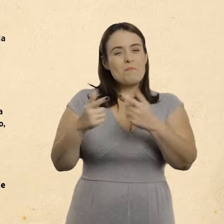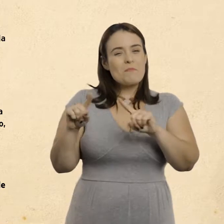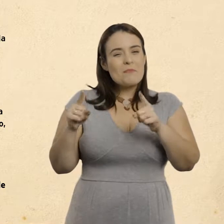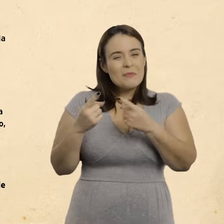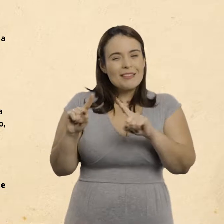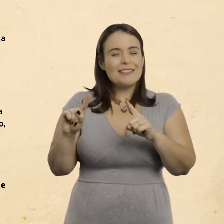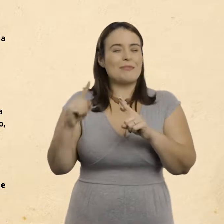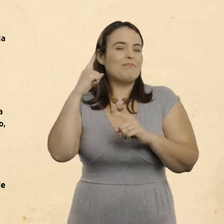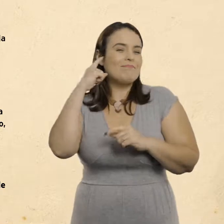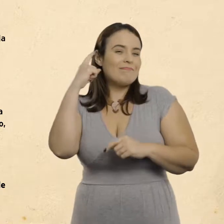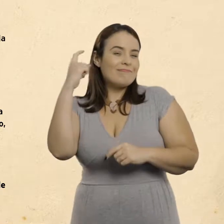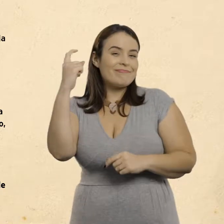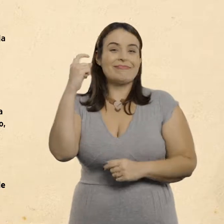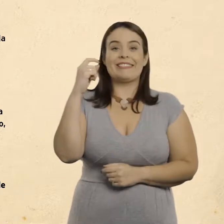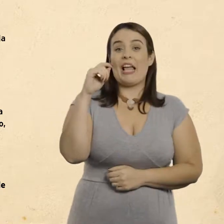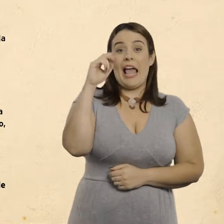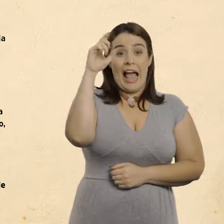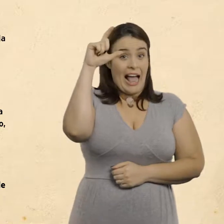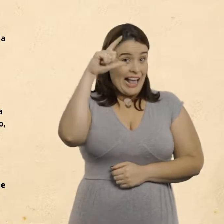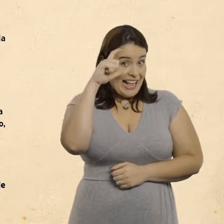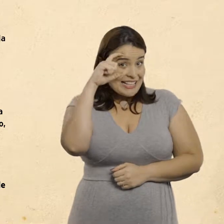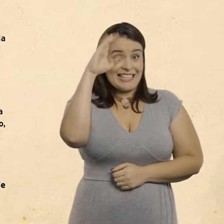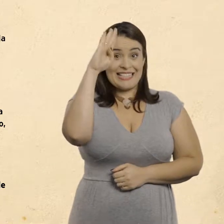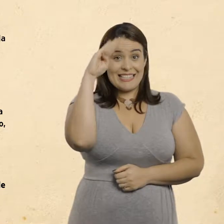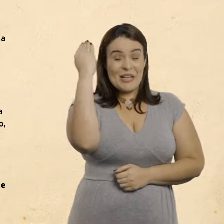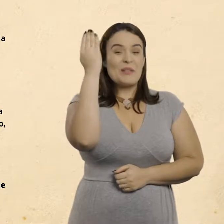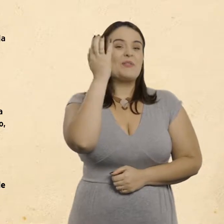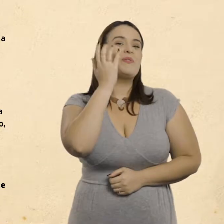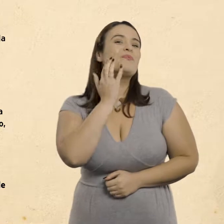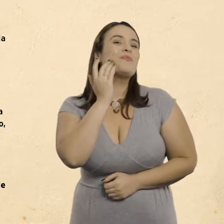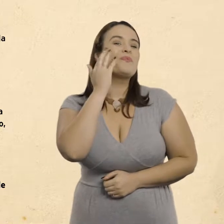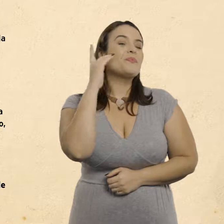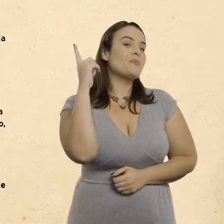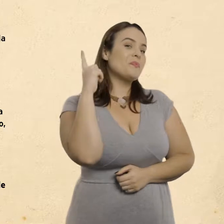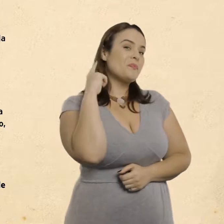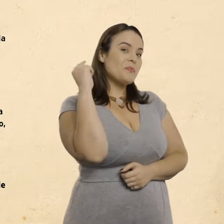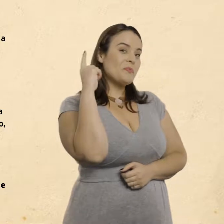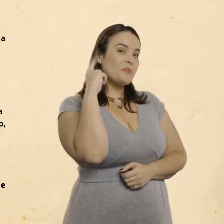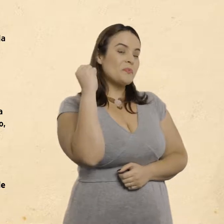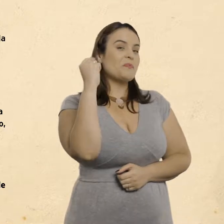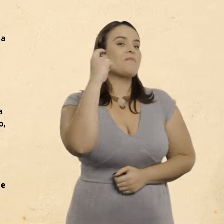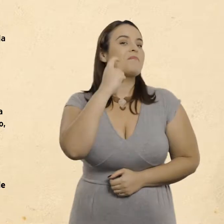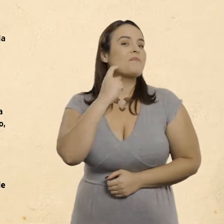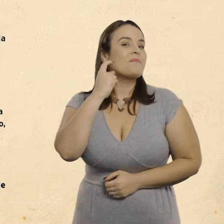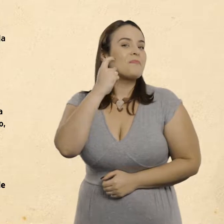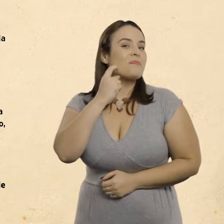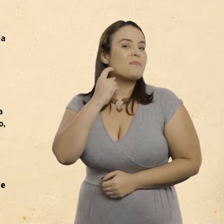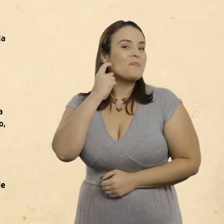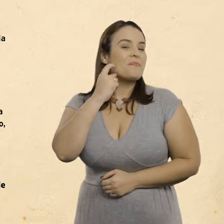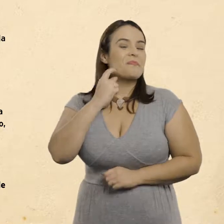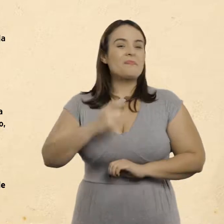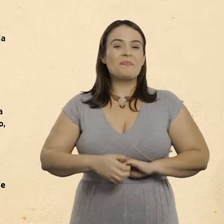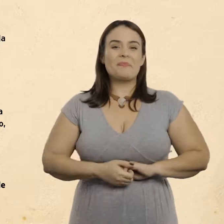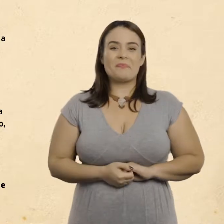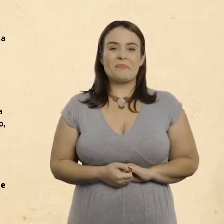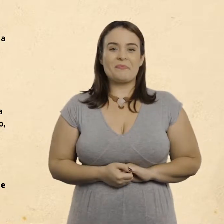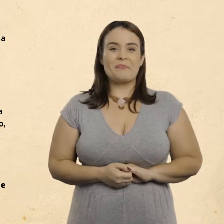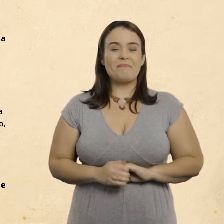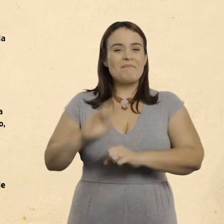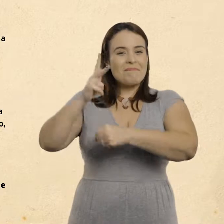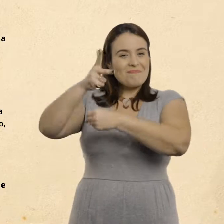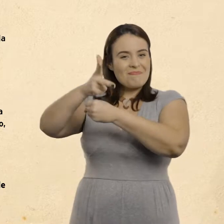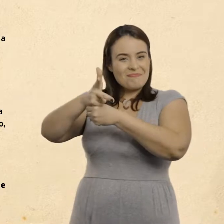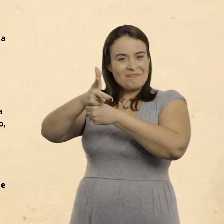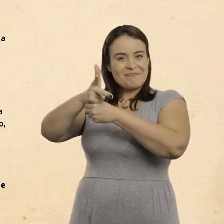Rosa. Sonorização e trilha, Cassiano Fraga, Juliana R. Bruno Félix, Felipe Vasconcelos